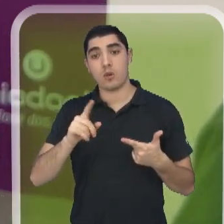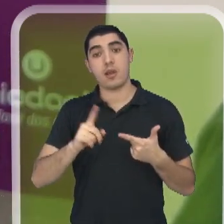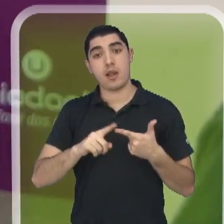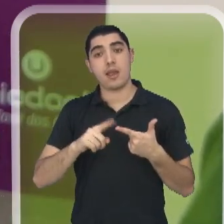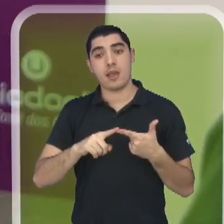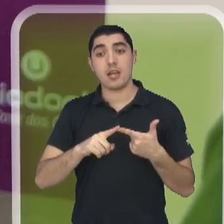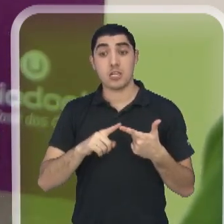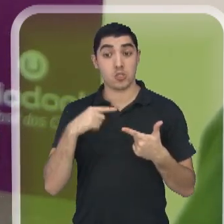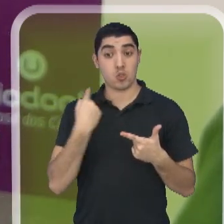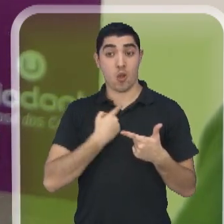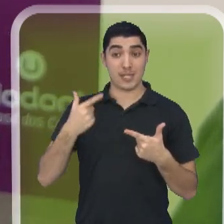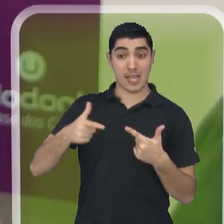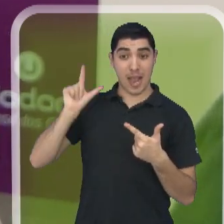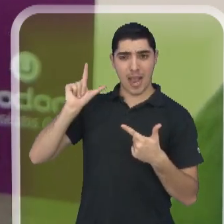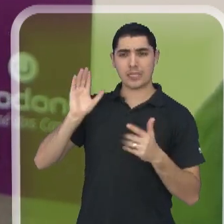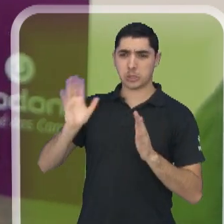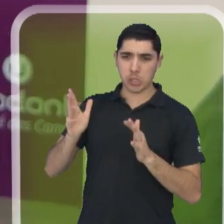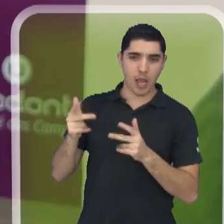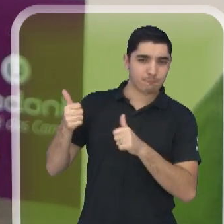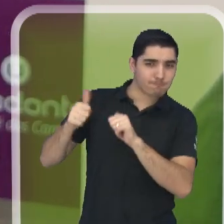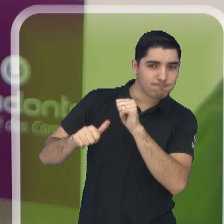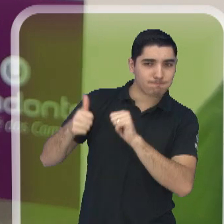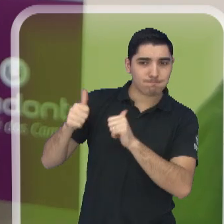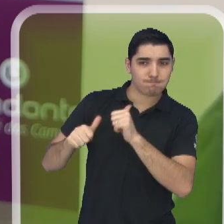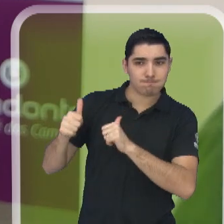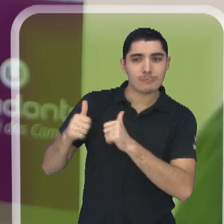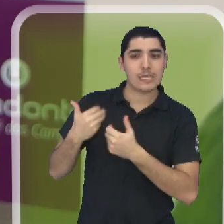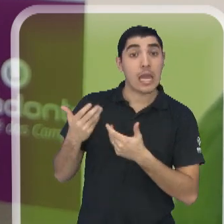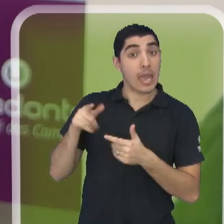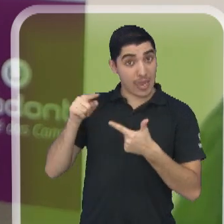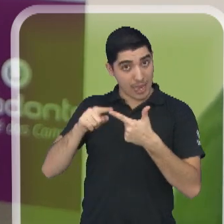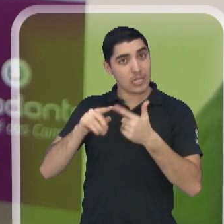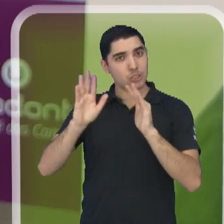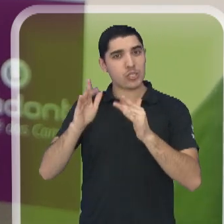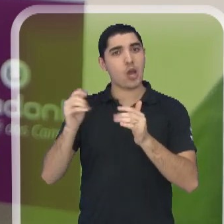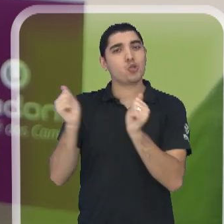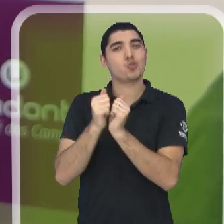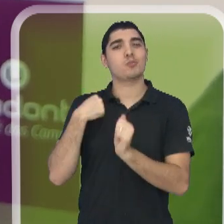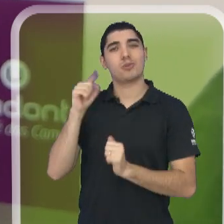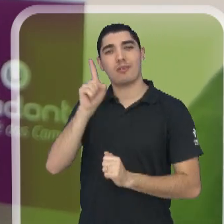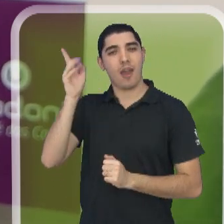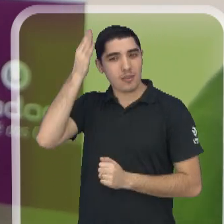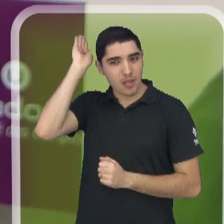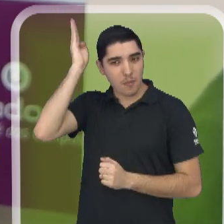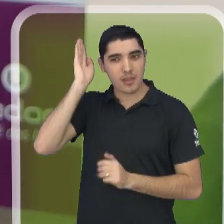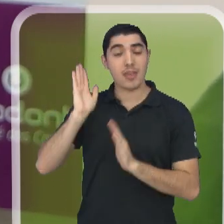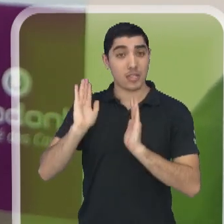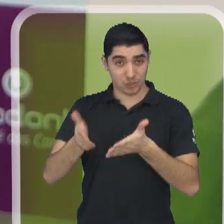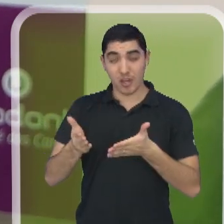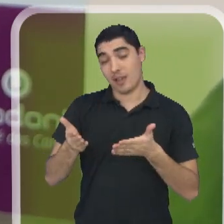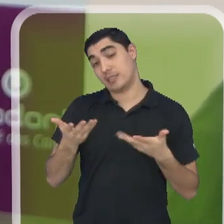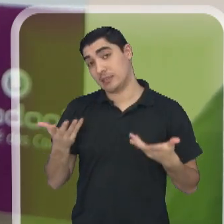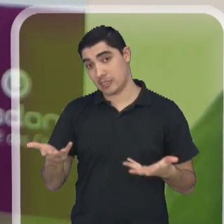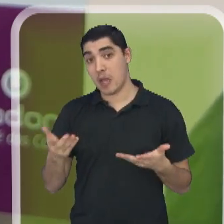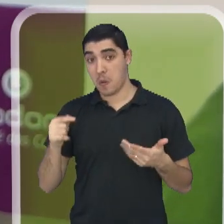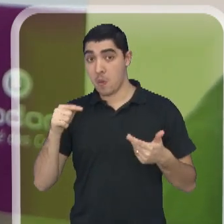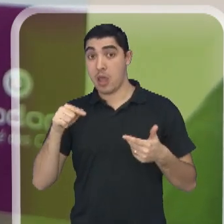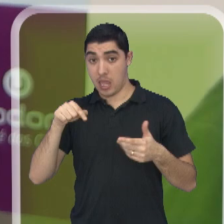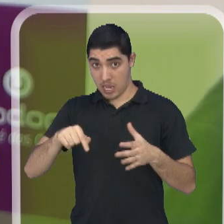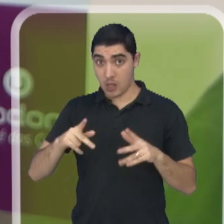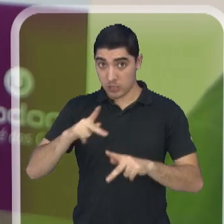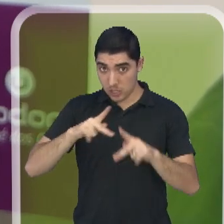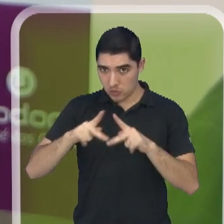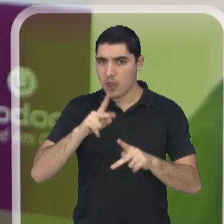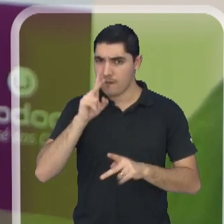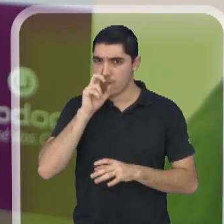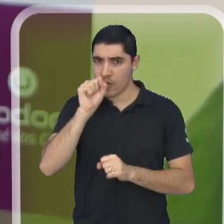já tinha visto aí há alguns anos atrás, eu que já trabalhou comigo em Taubaté na época. É uma equipe bem competitiva, a